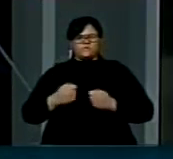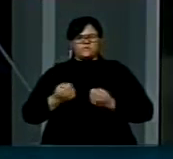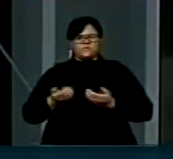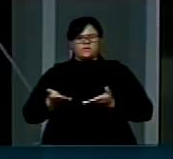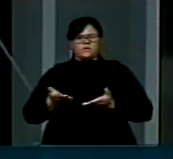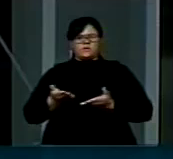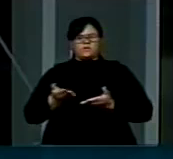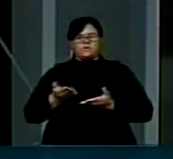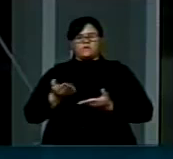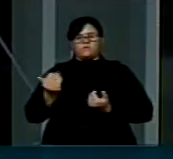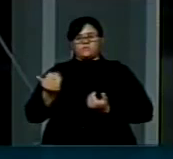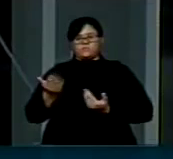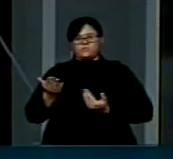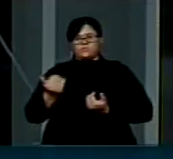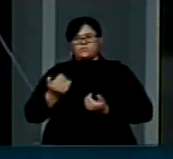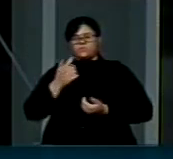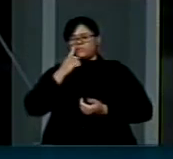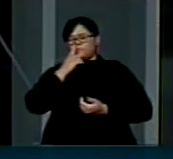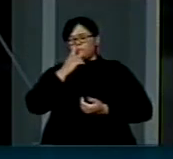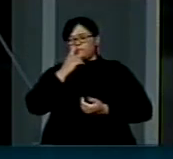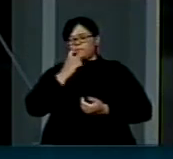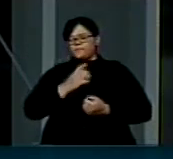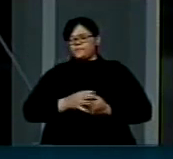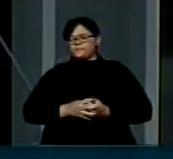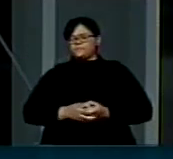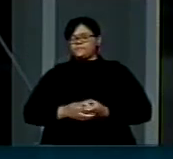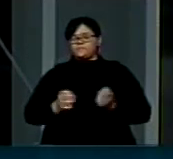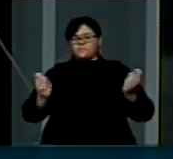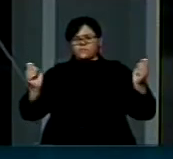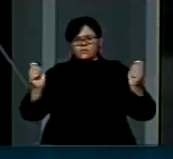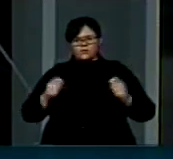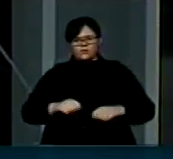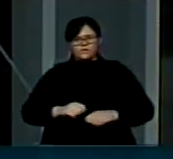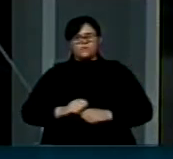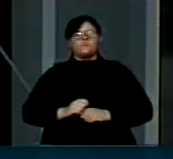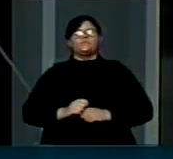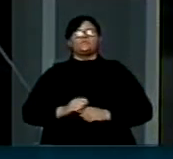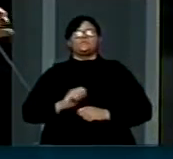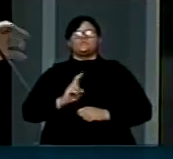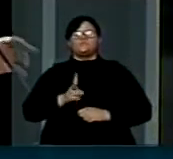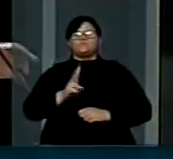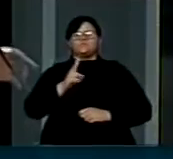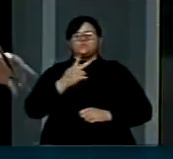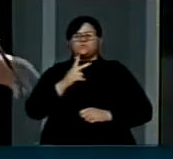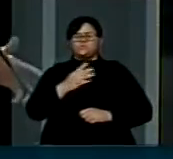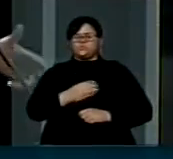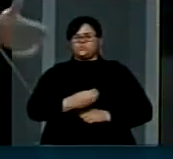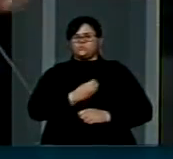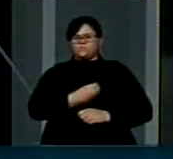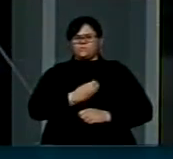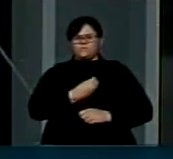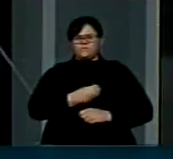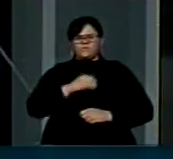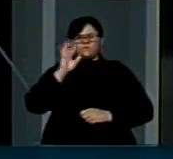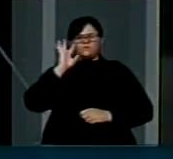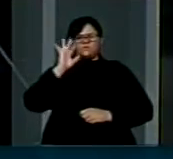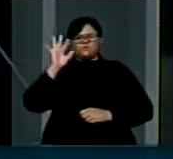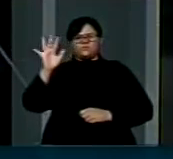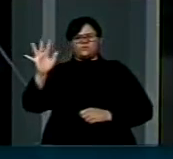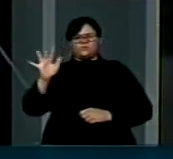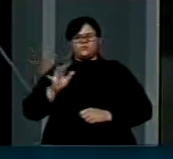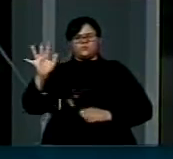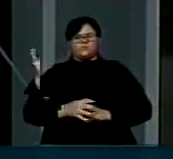e eu concluo, senhor presidente, oferecer a eles a possibilidade e a condição de viverem os sonhos que